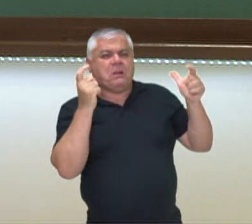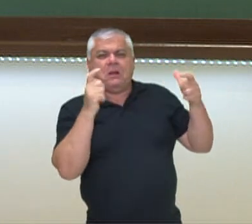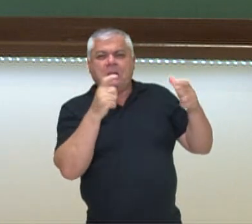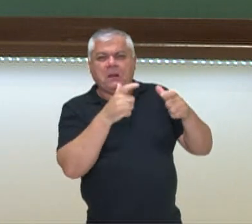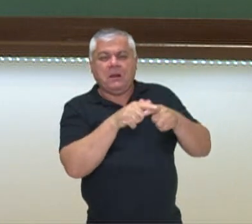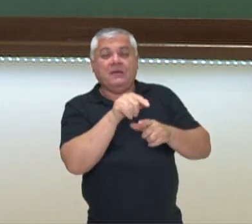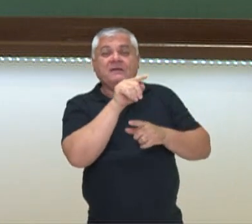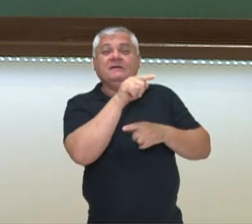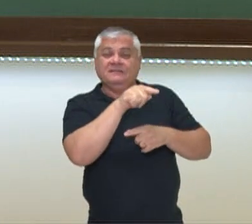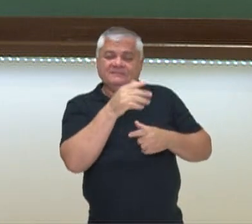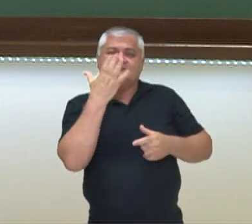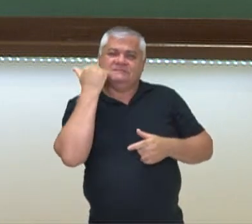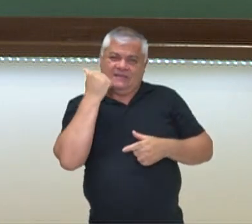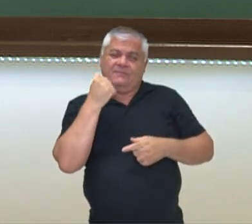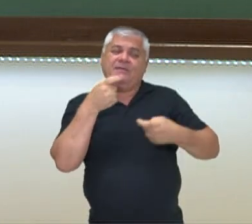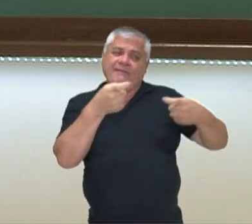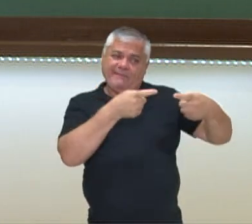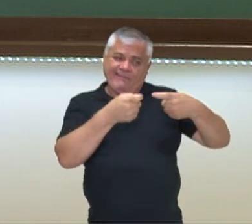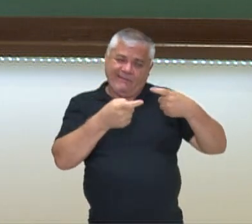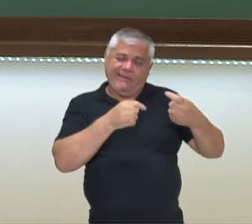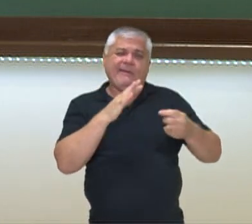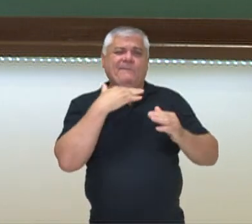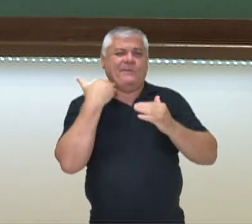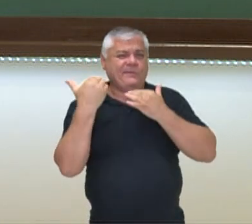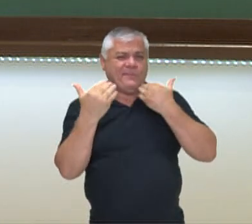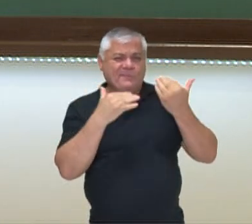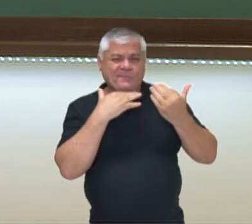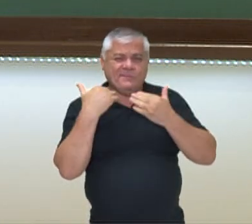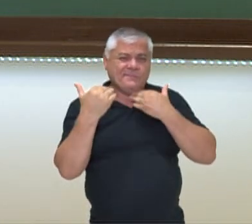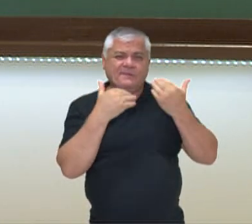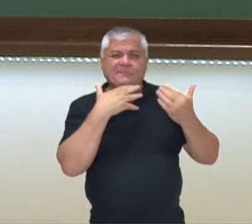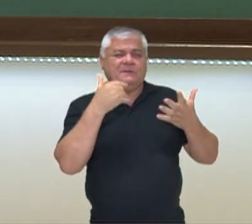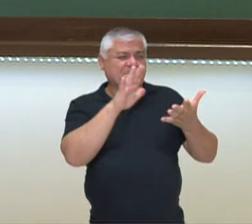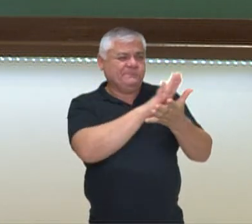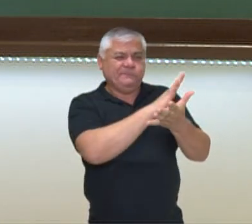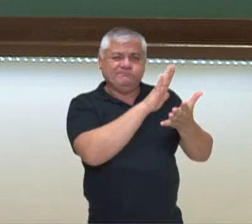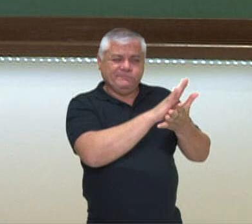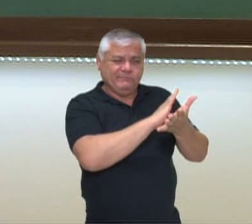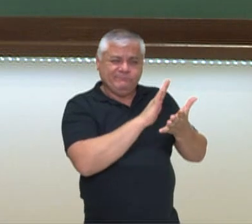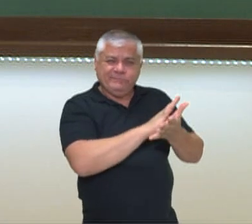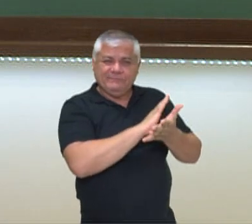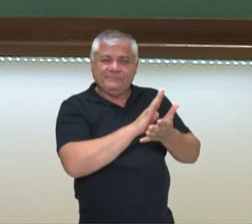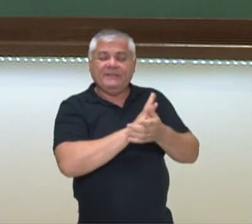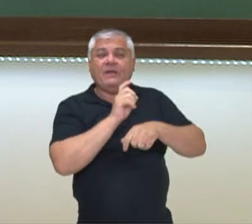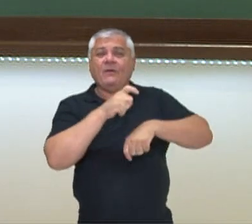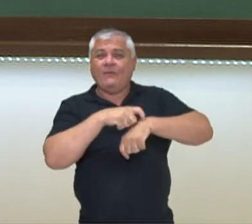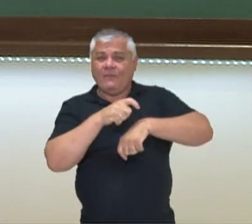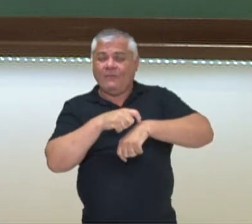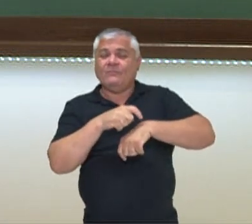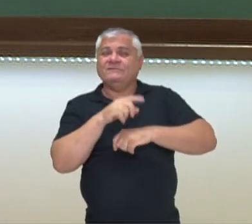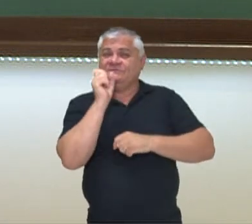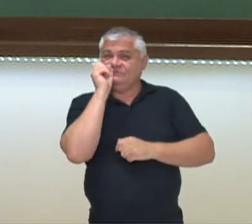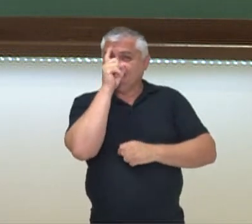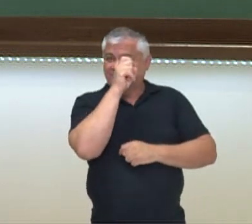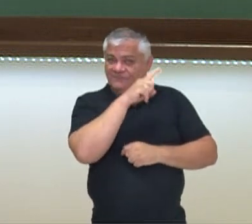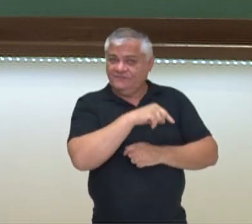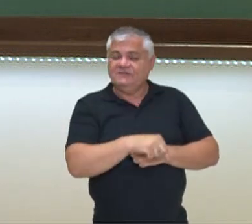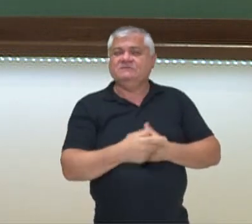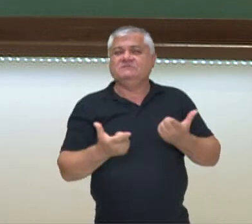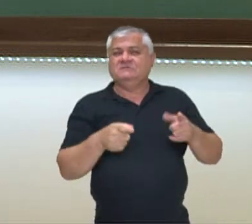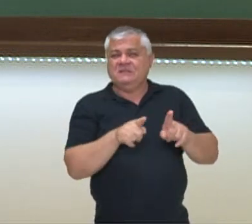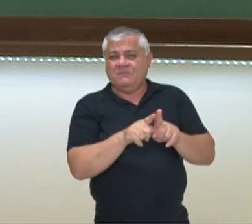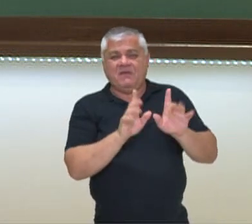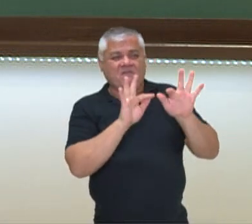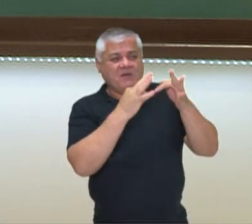todos sabem que reflete muitas mortes, muita destruição e um momento bem crítico em termos